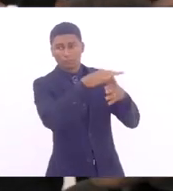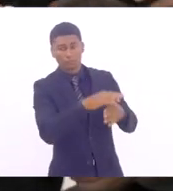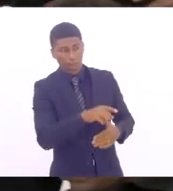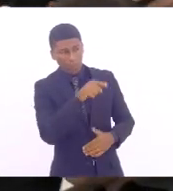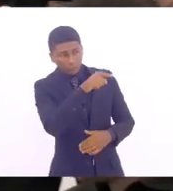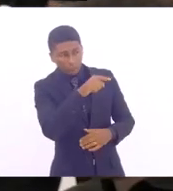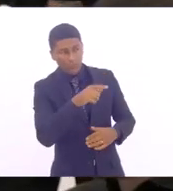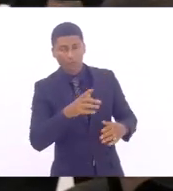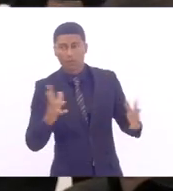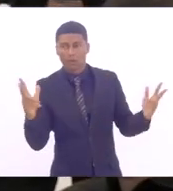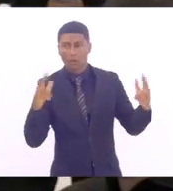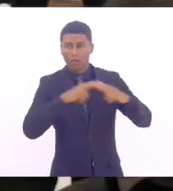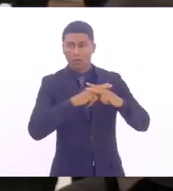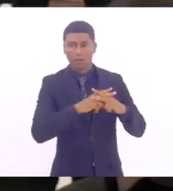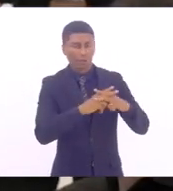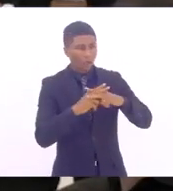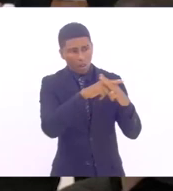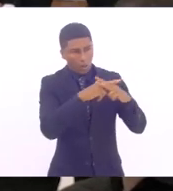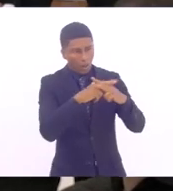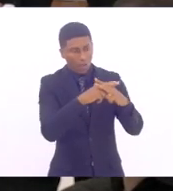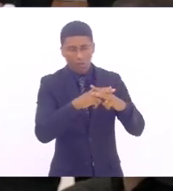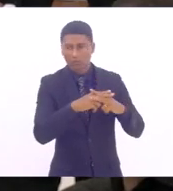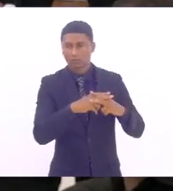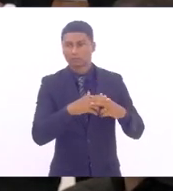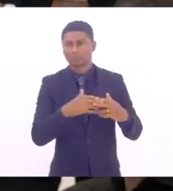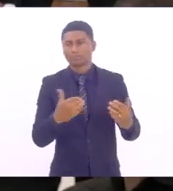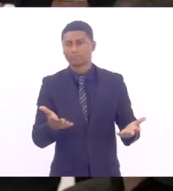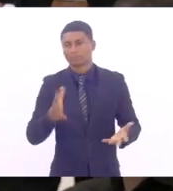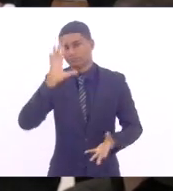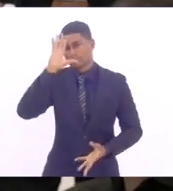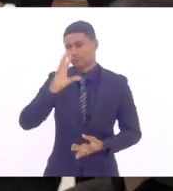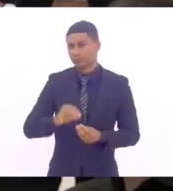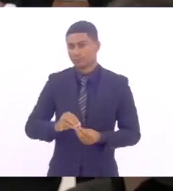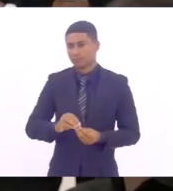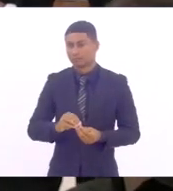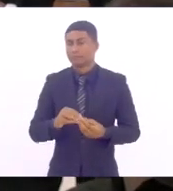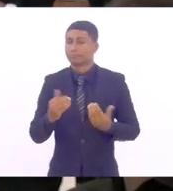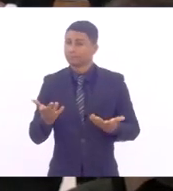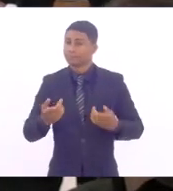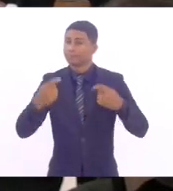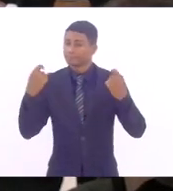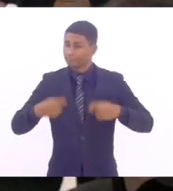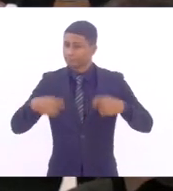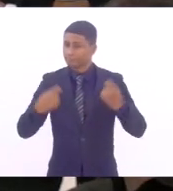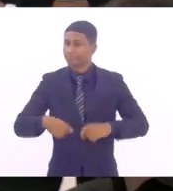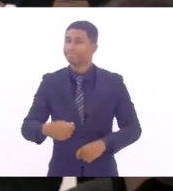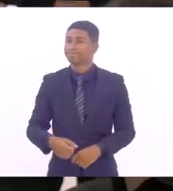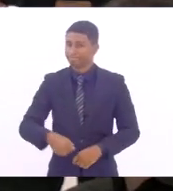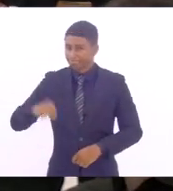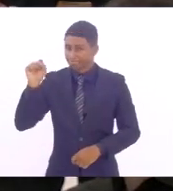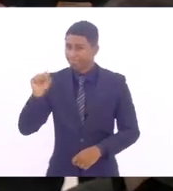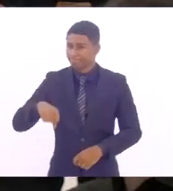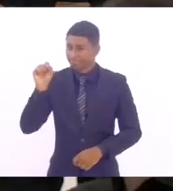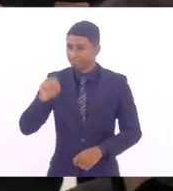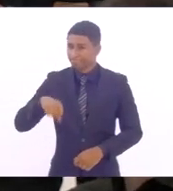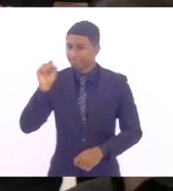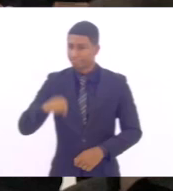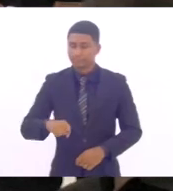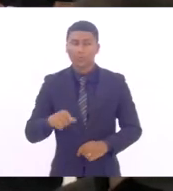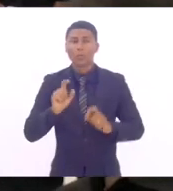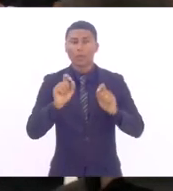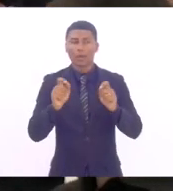num problema desse, num problema delituoso, eu acho que deve se recair, sim, deve se ter um